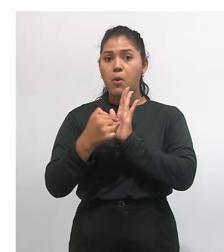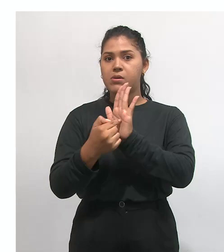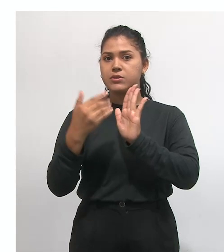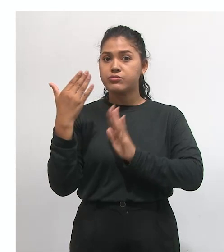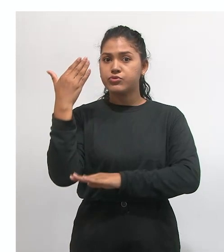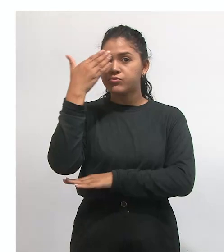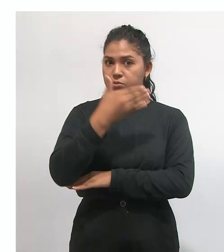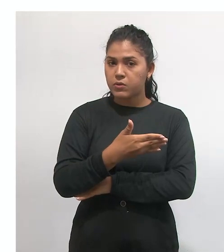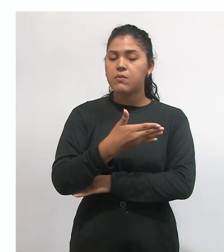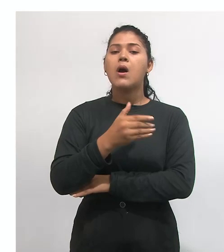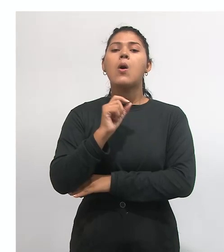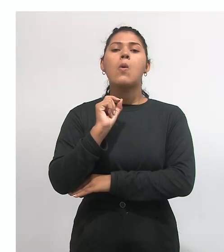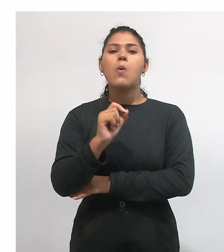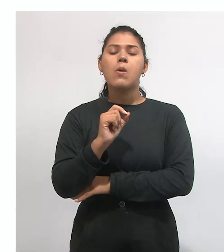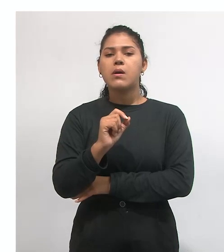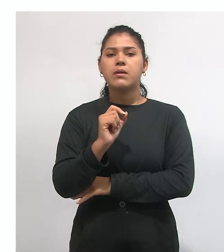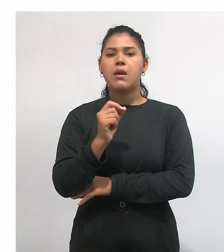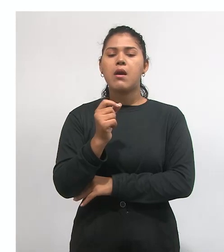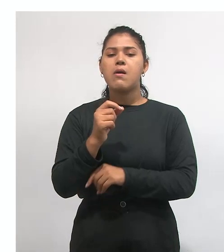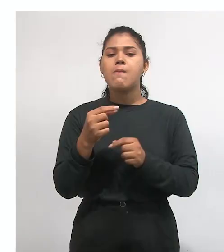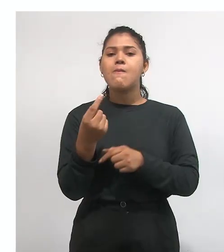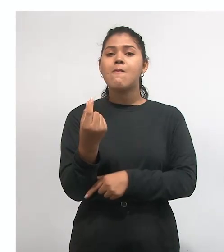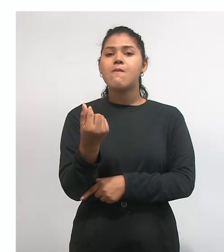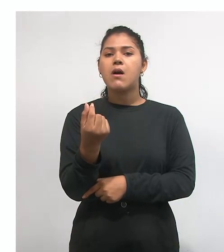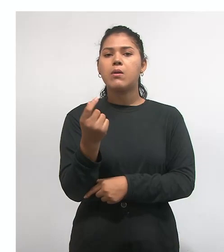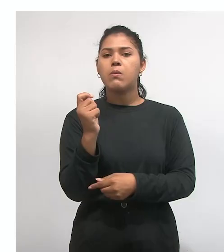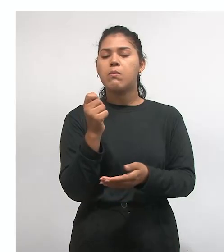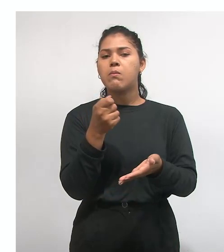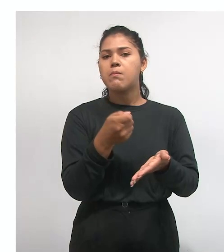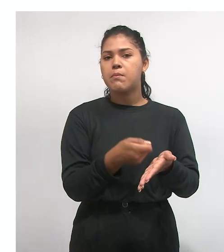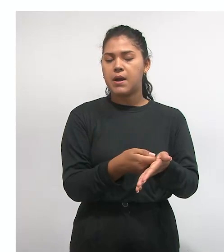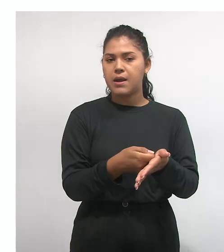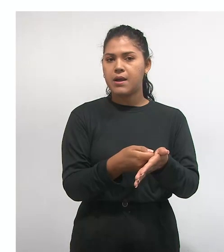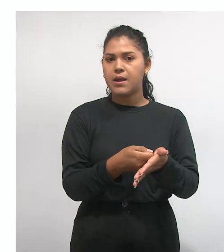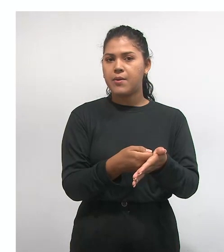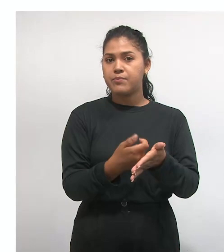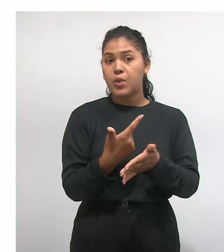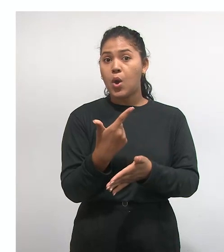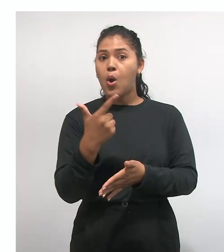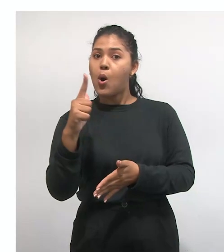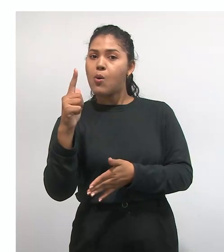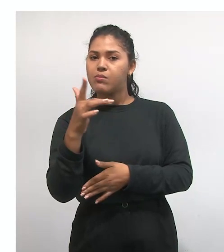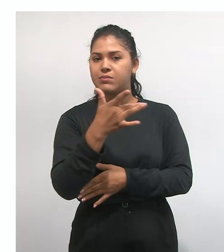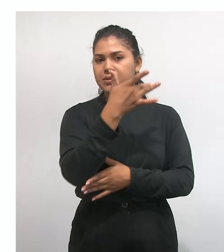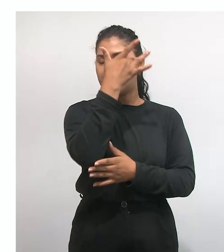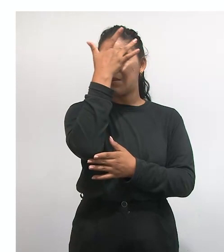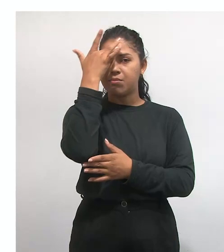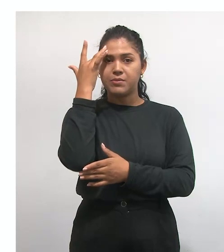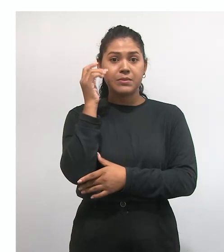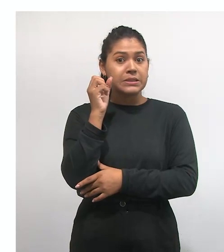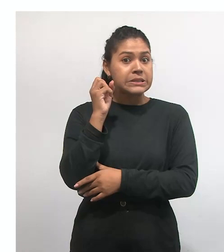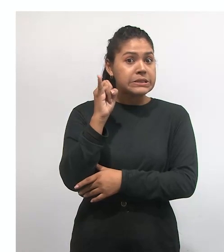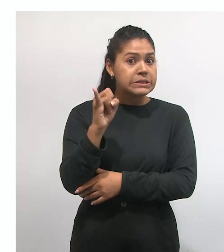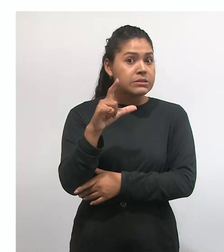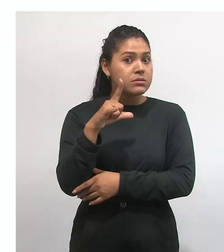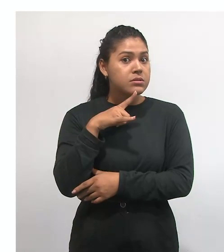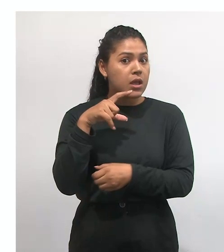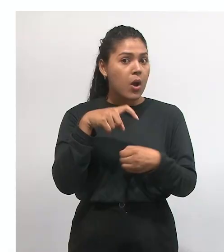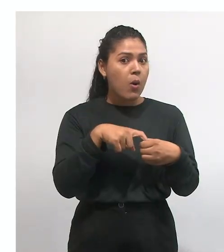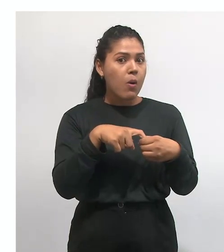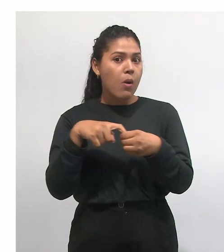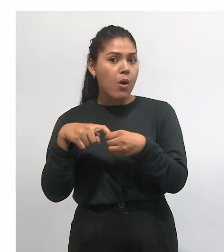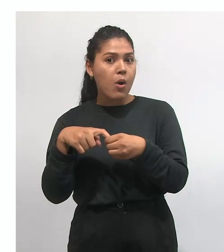a responsabilidade pelo crédito tributário à terceira pessoa, vinculada ao fato gerador